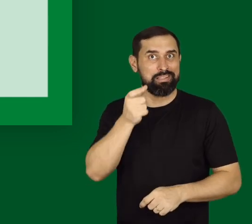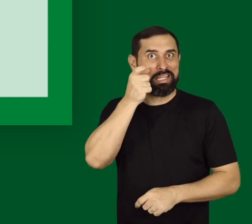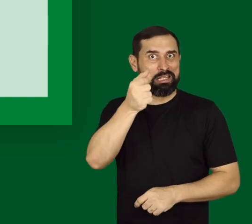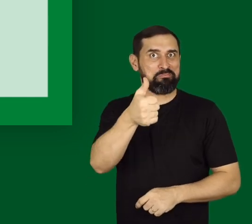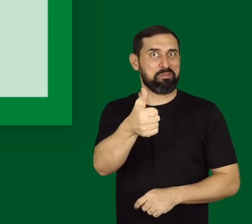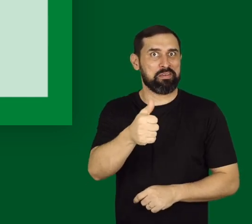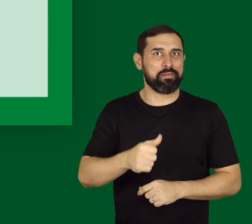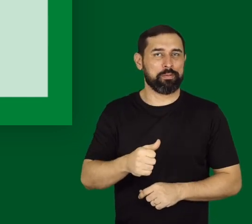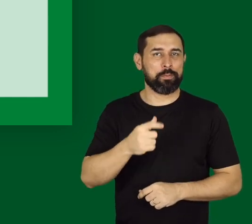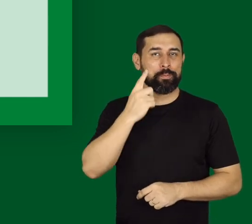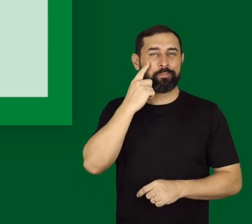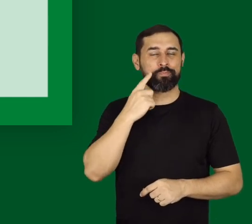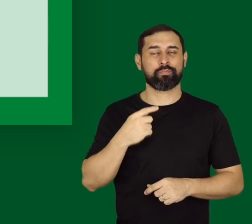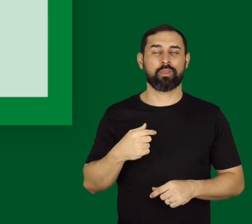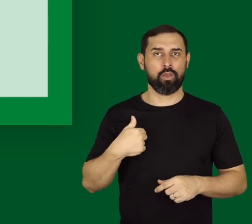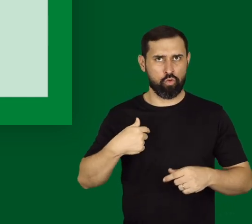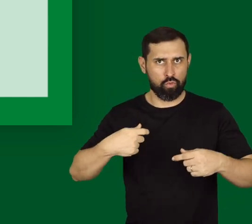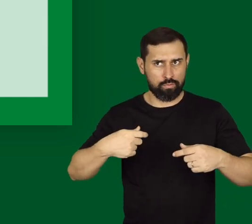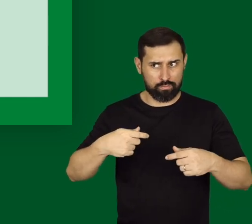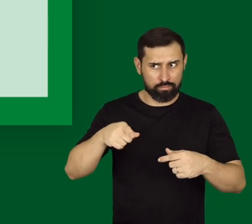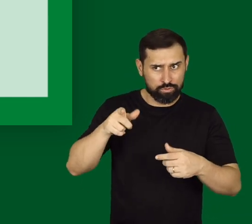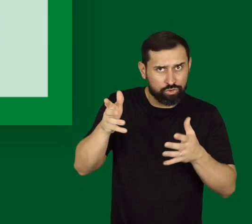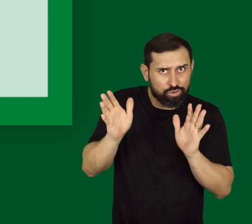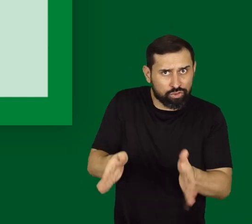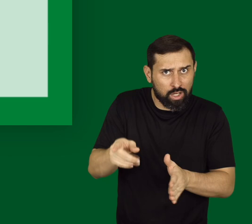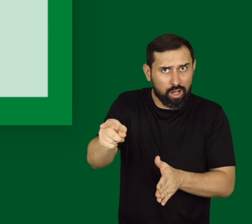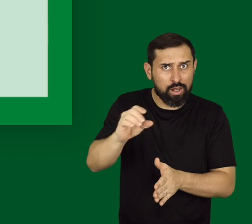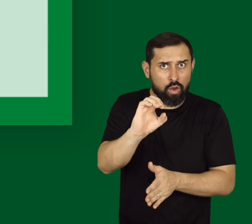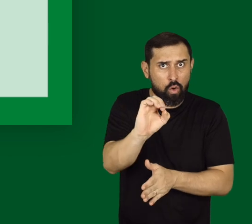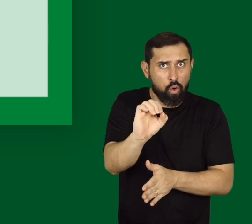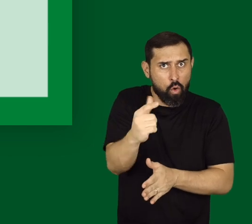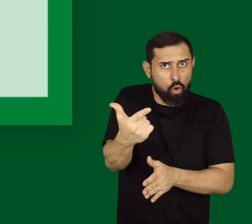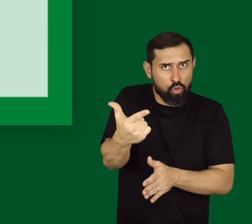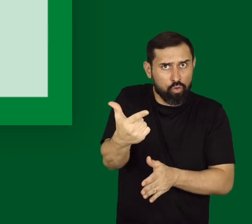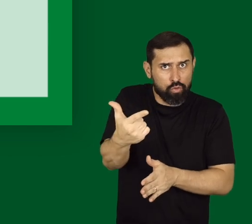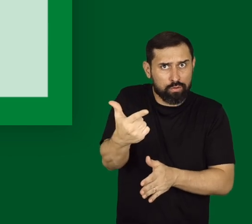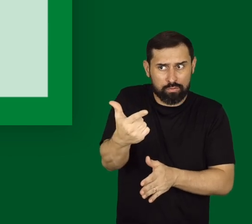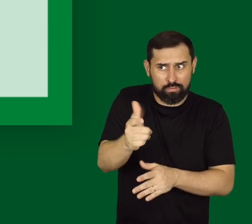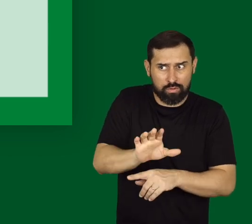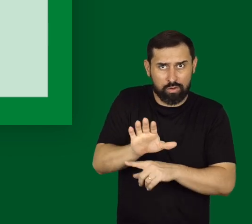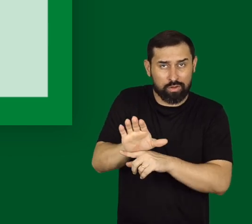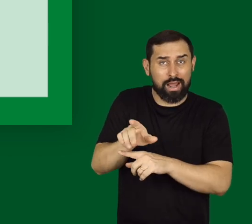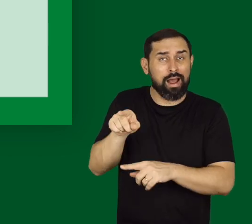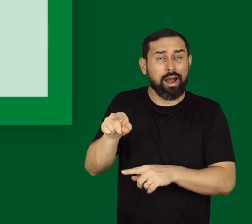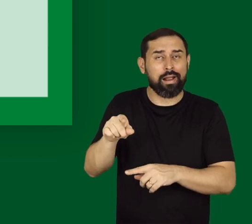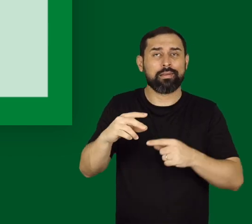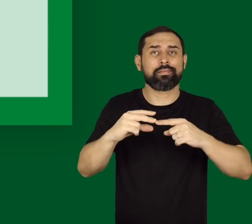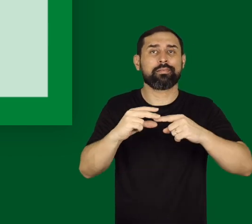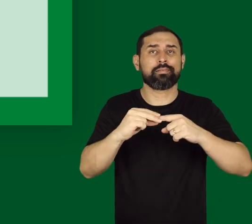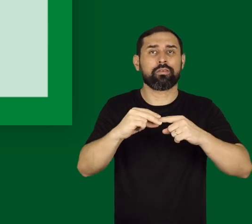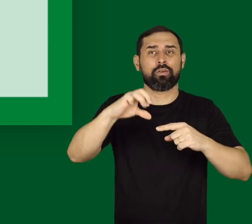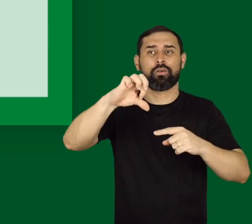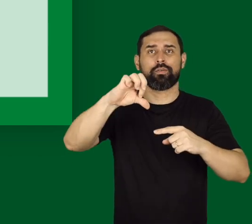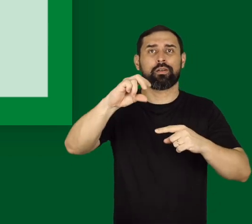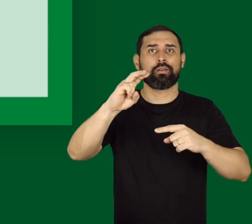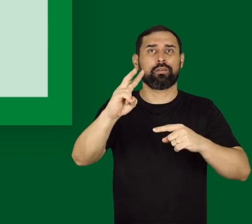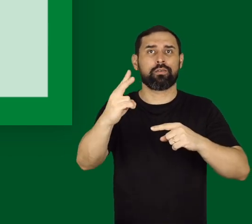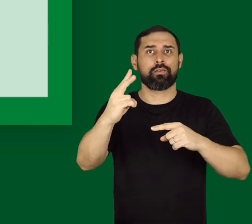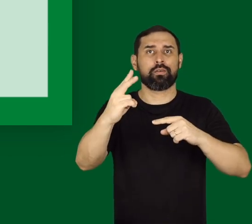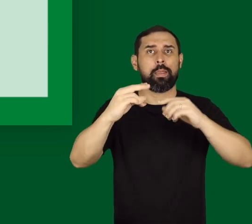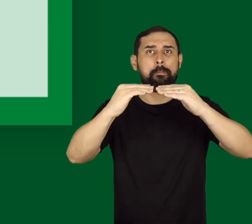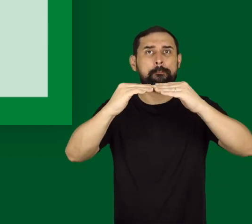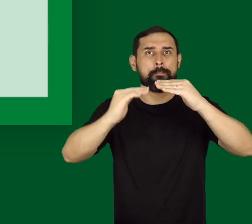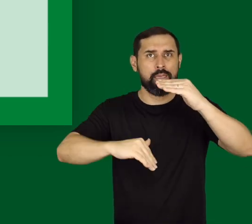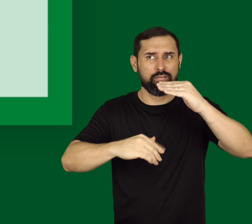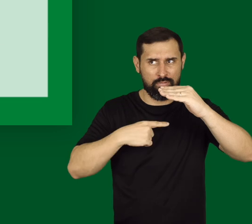da sepsis. É bem interessante isso aqui, porque ele coloca o seguinte, itens de primeira hora. Ofereci oxigênio para manter saturação abaixo de